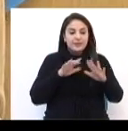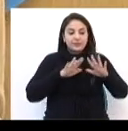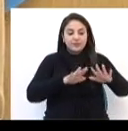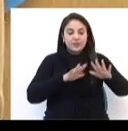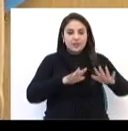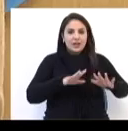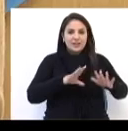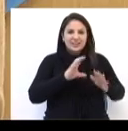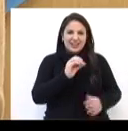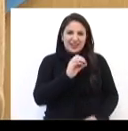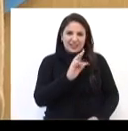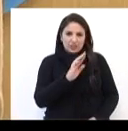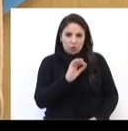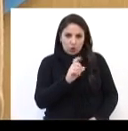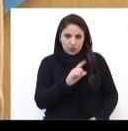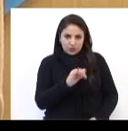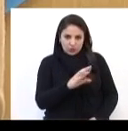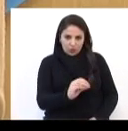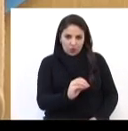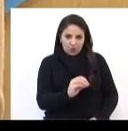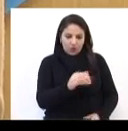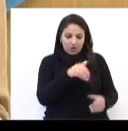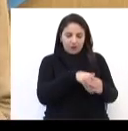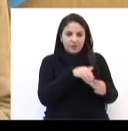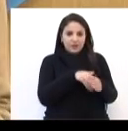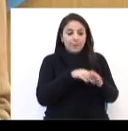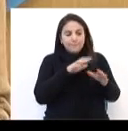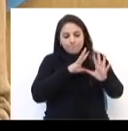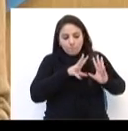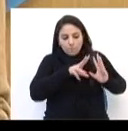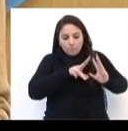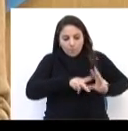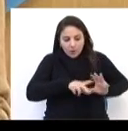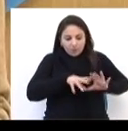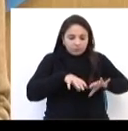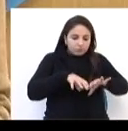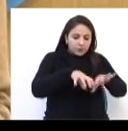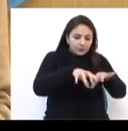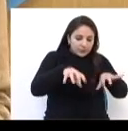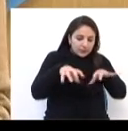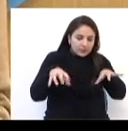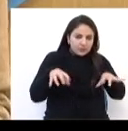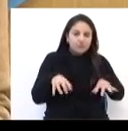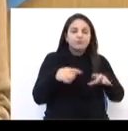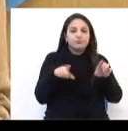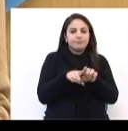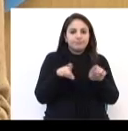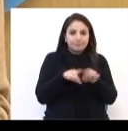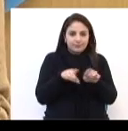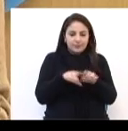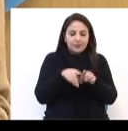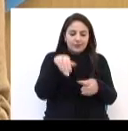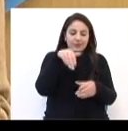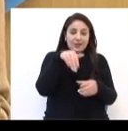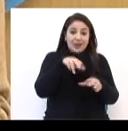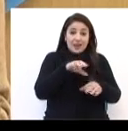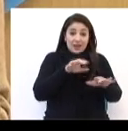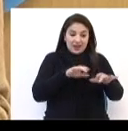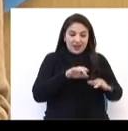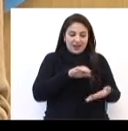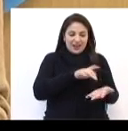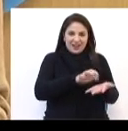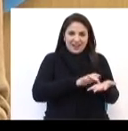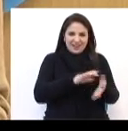no cartório eleitoral para limpeza, testes e separação por zona. As urnas também serão utilizadas